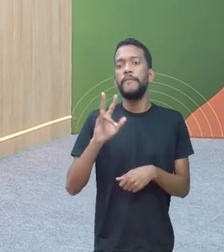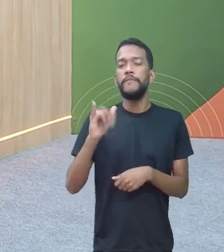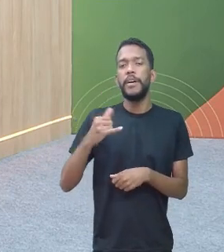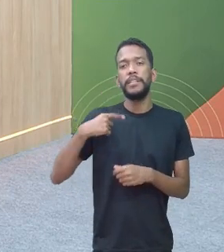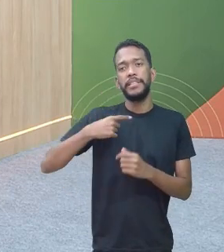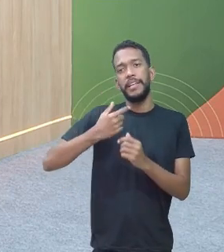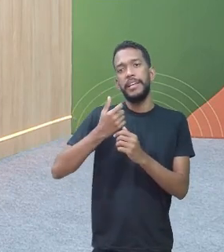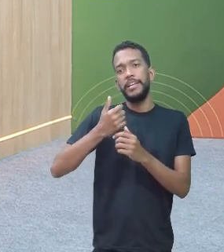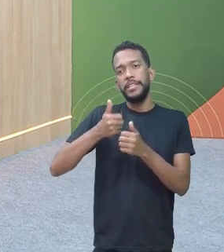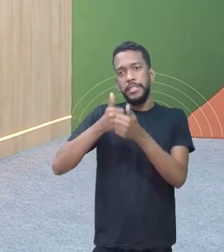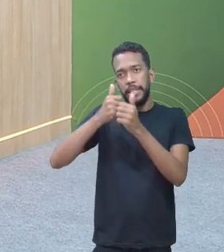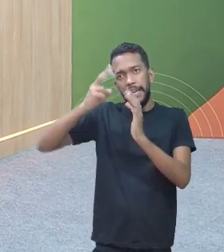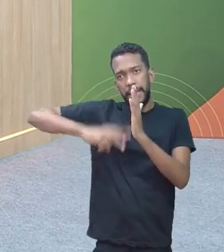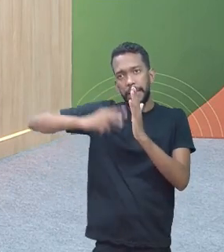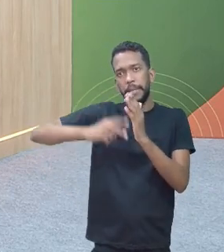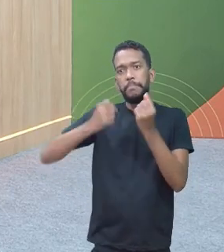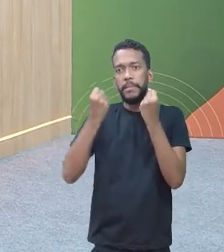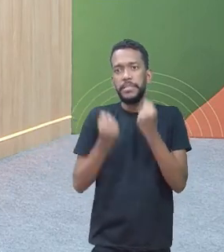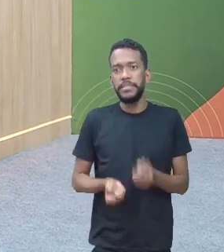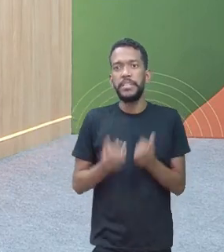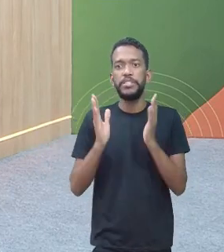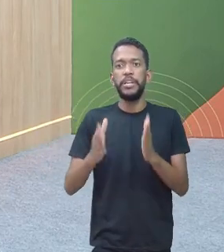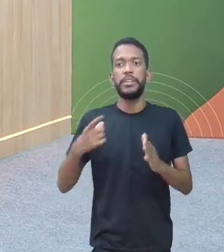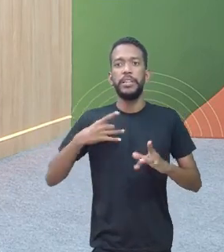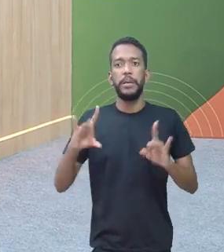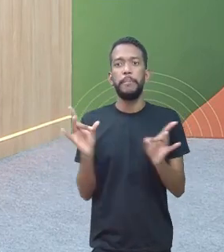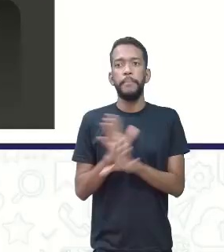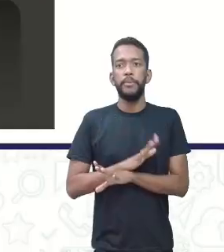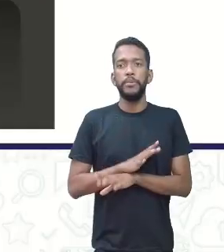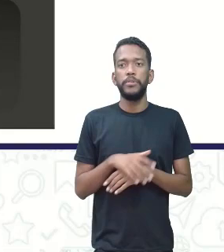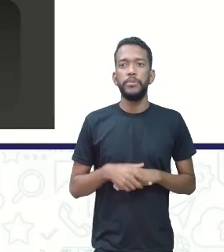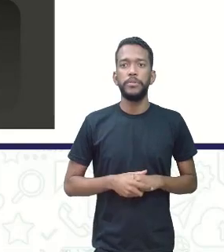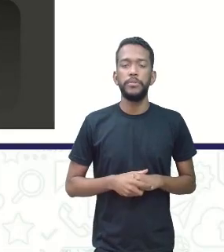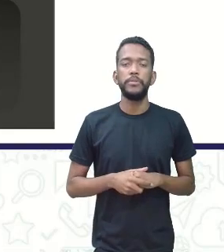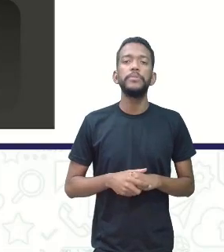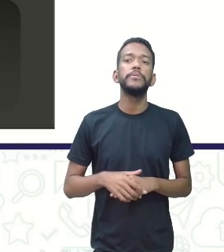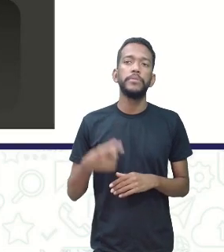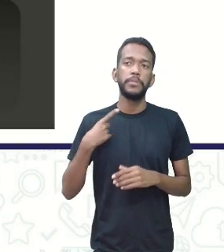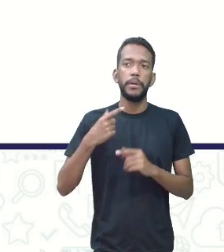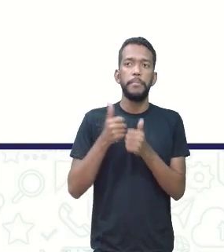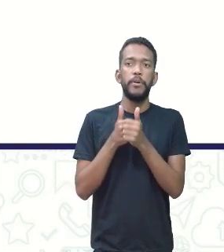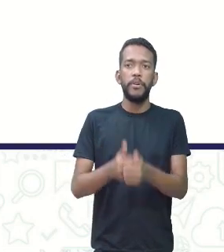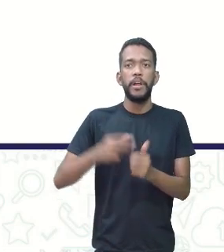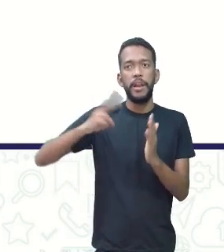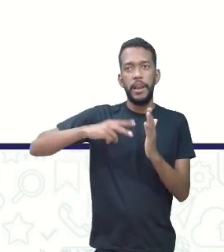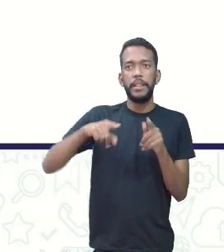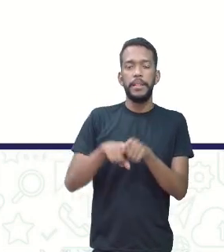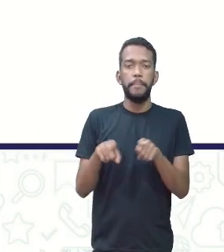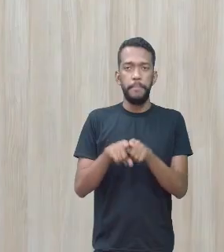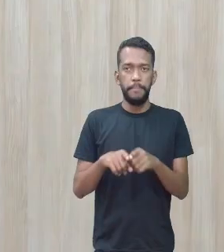Mas aí fica a diversão, inclusive aqui a referência para vocês procurarem e lerem também depois, tá?